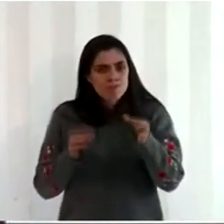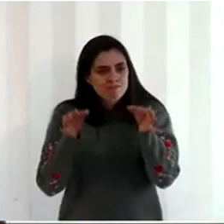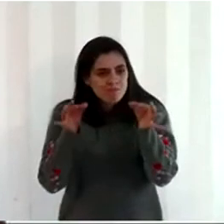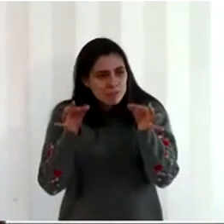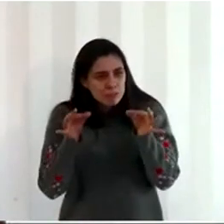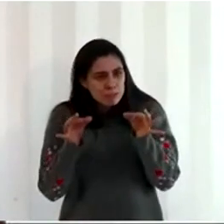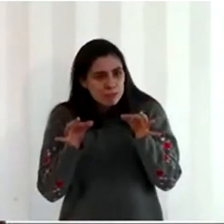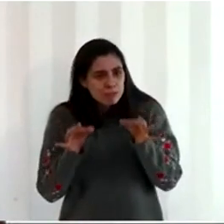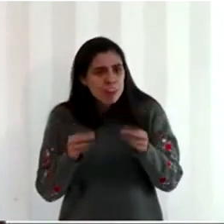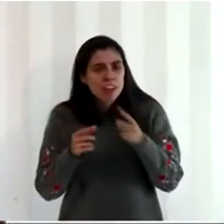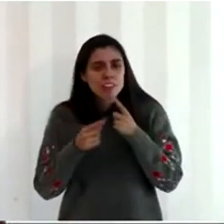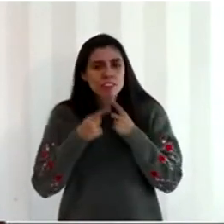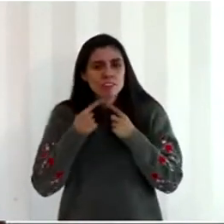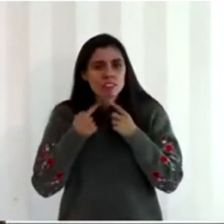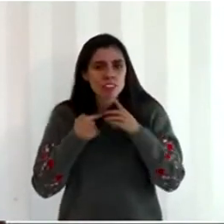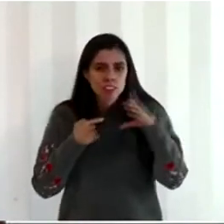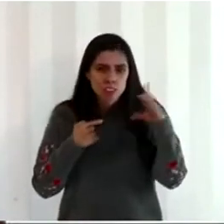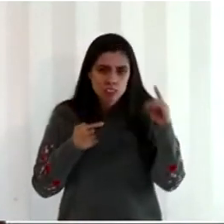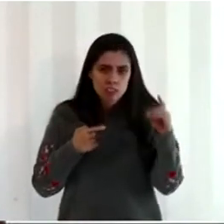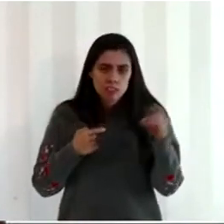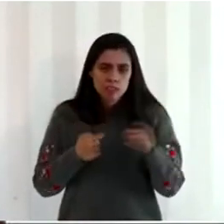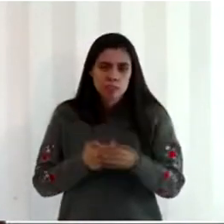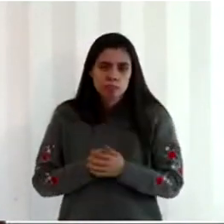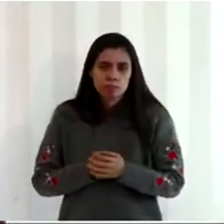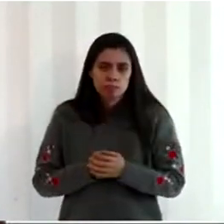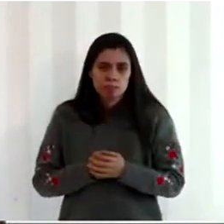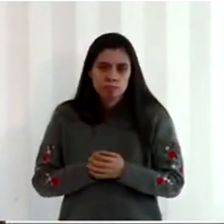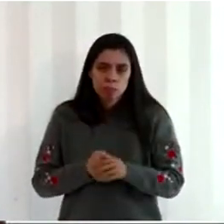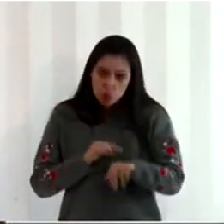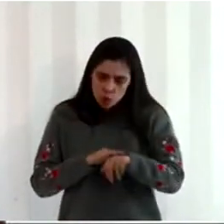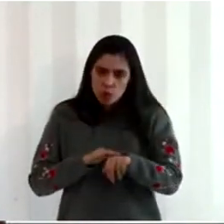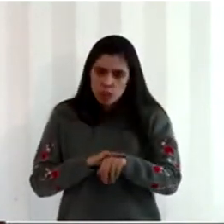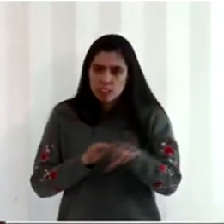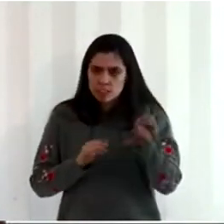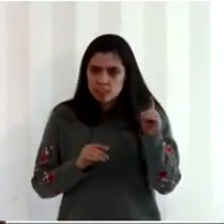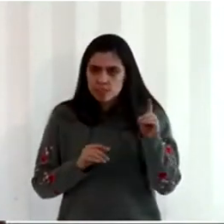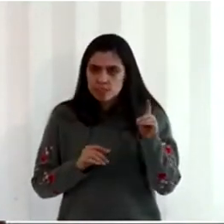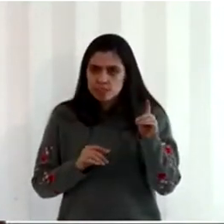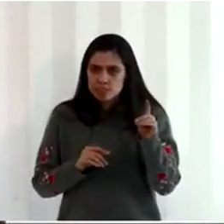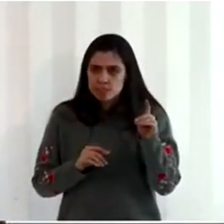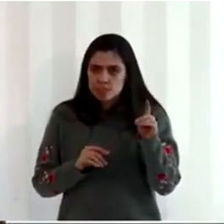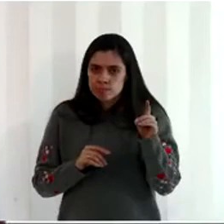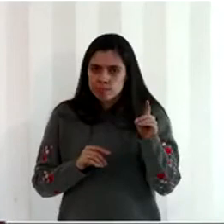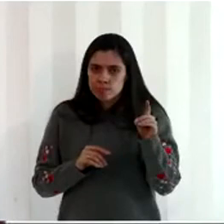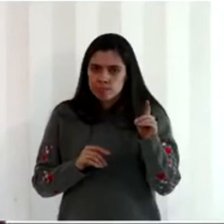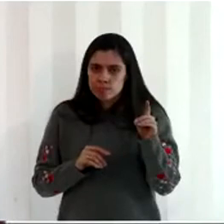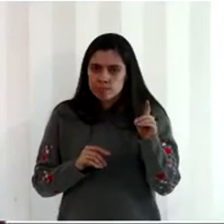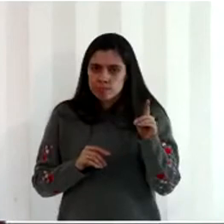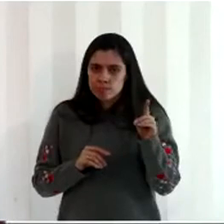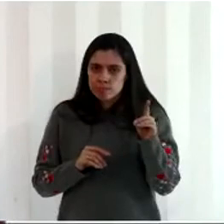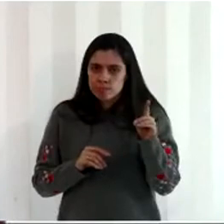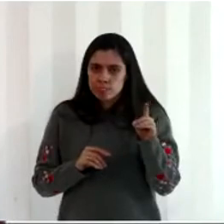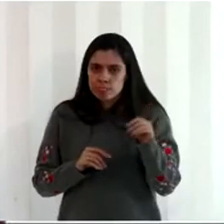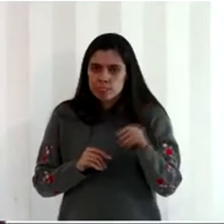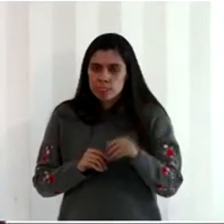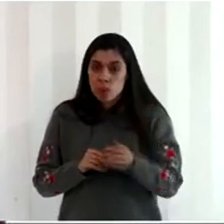e agradável vontade de Deus. Fale com Deus, meu irmão. Talvez essa oração que você vai iniciar agora vai ter que